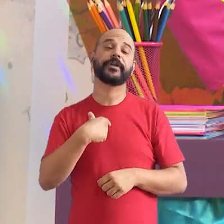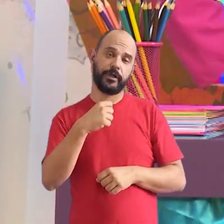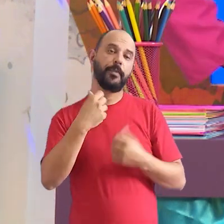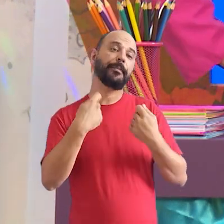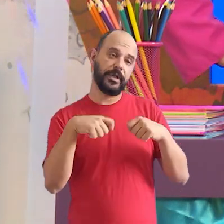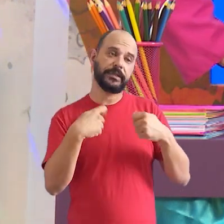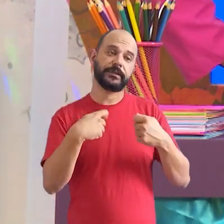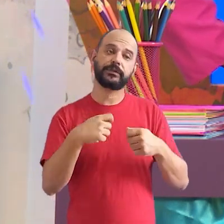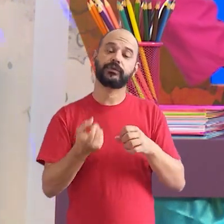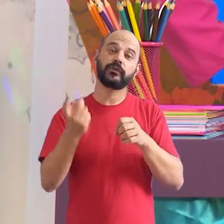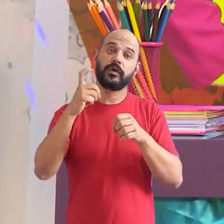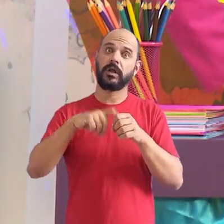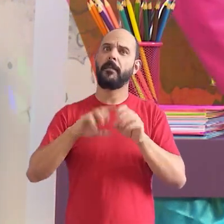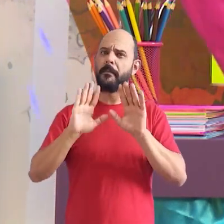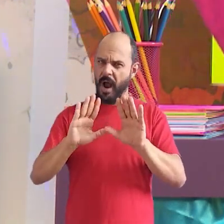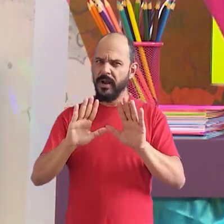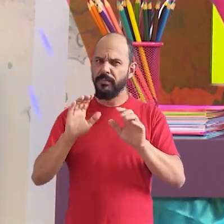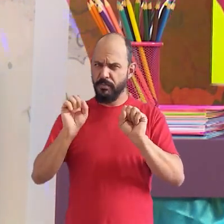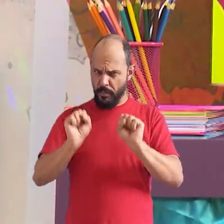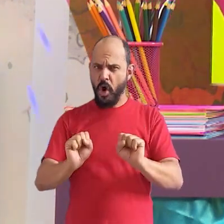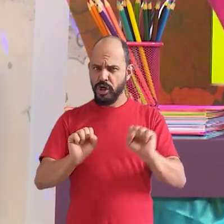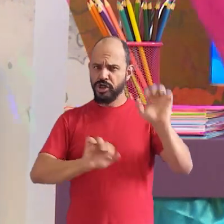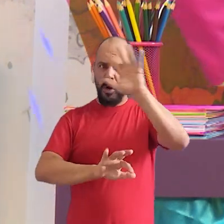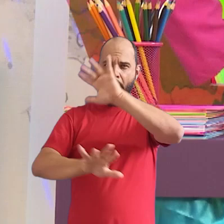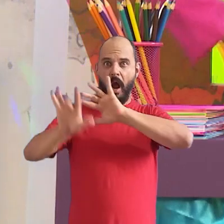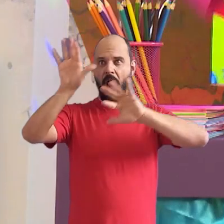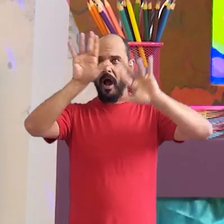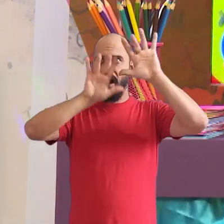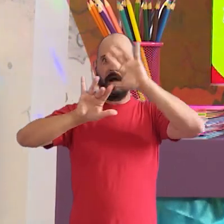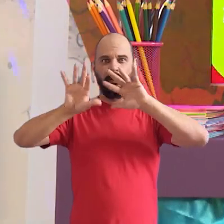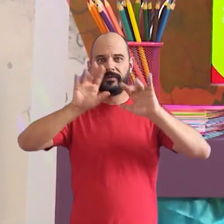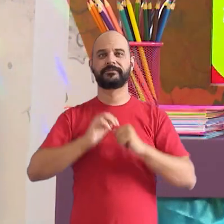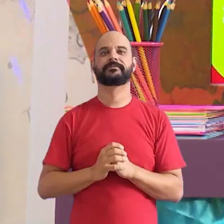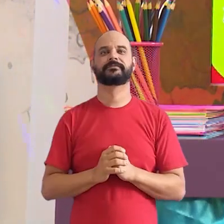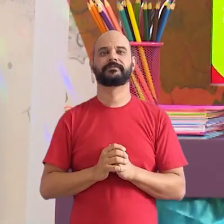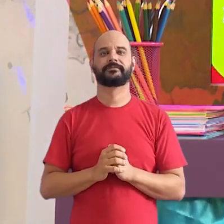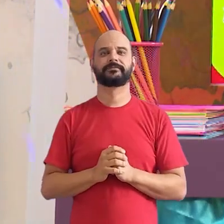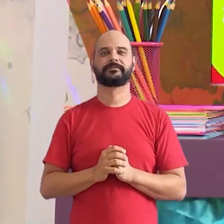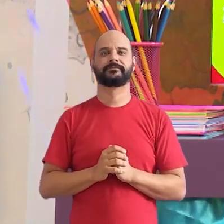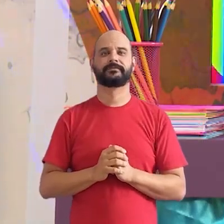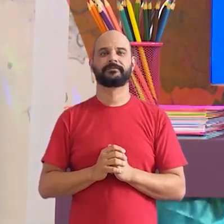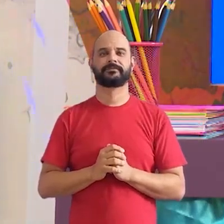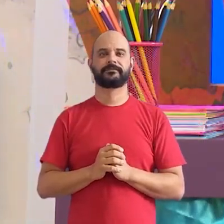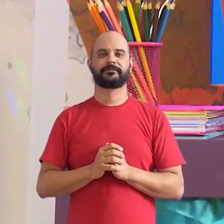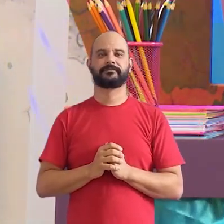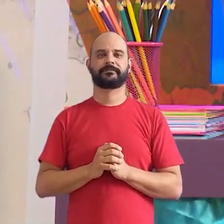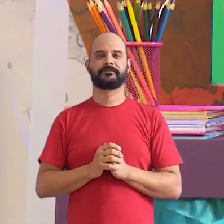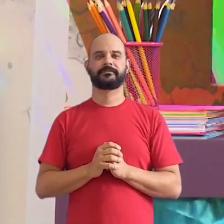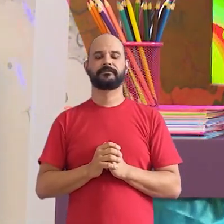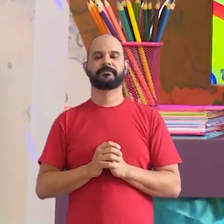Eu tenho que voltar para o hospital, mas eu posso voltar pela rede de magia? Mas é claro!